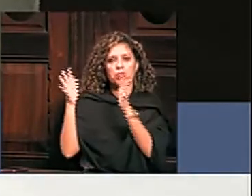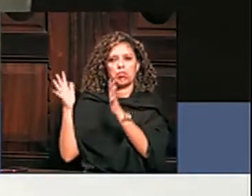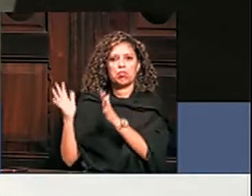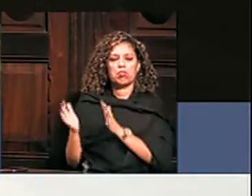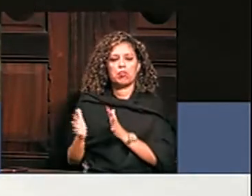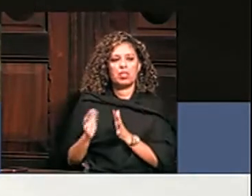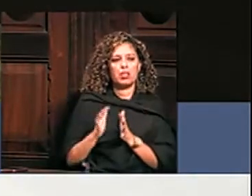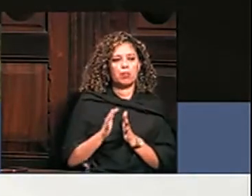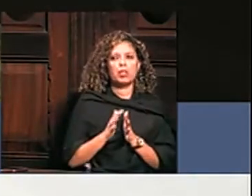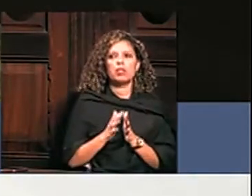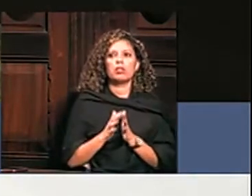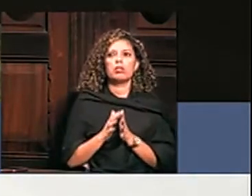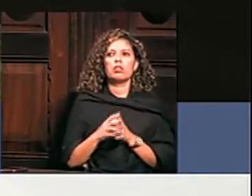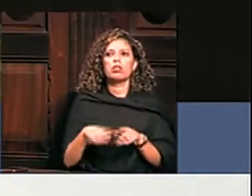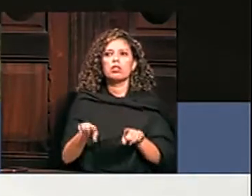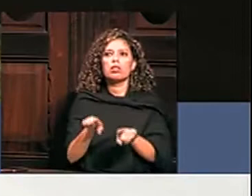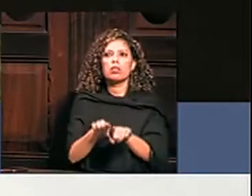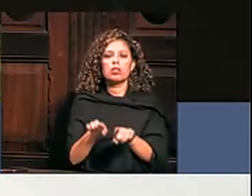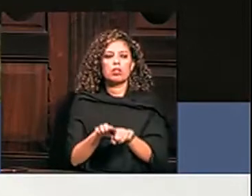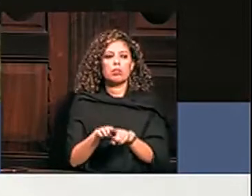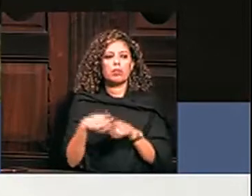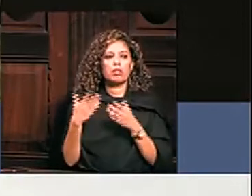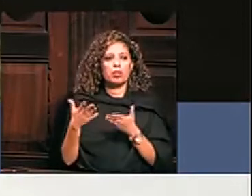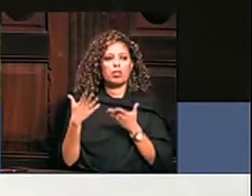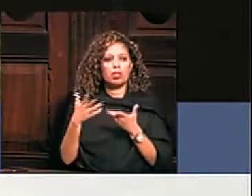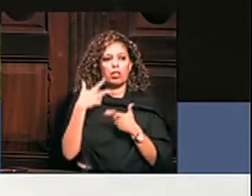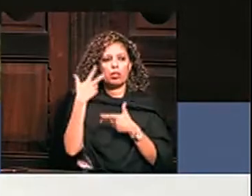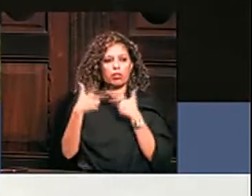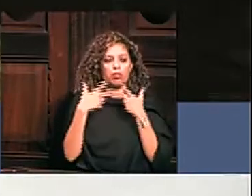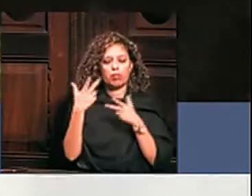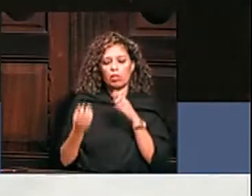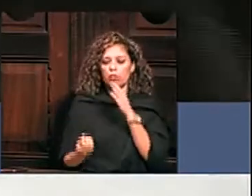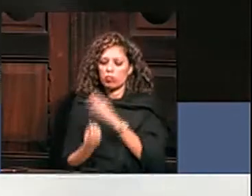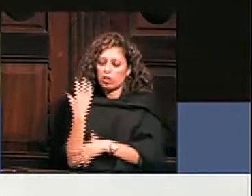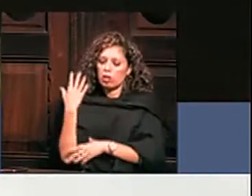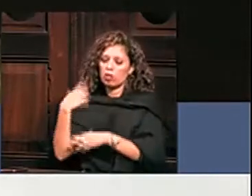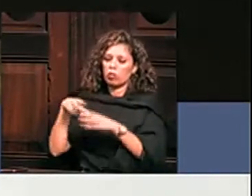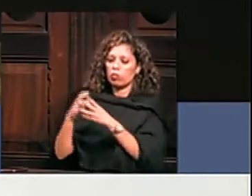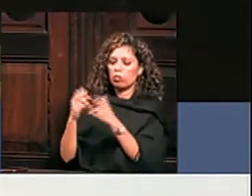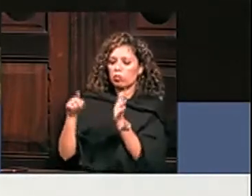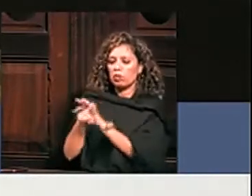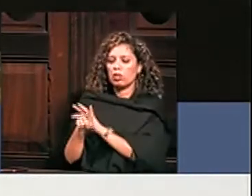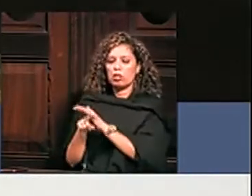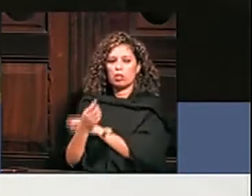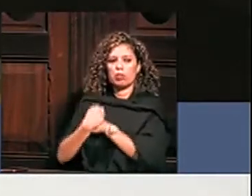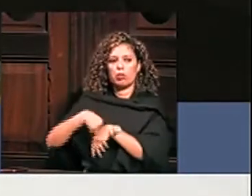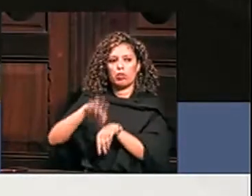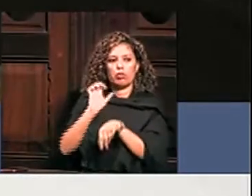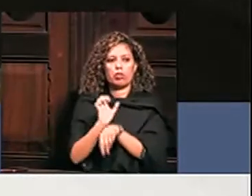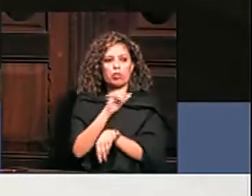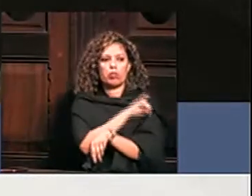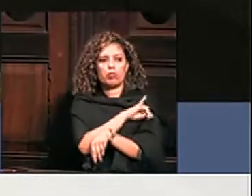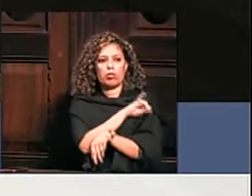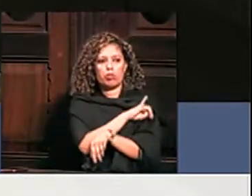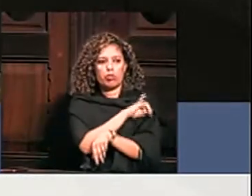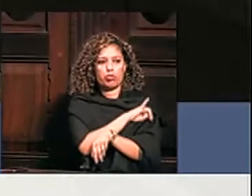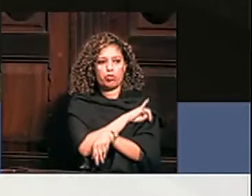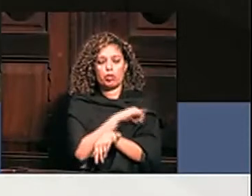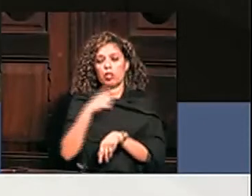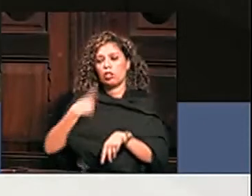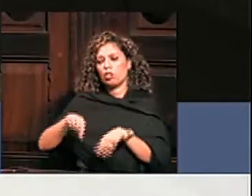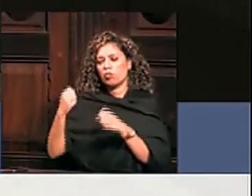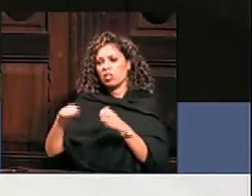aí. E eu não tive oportunidade de falar sobre a controladoria. Precisamos apoiar uma controladoria